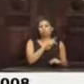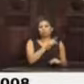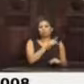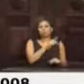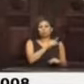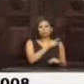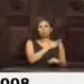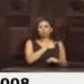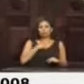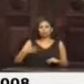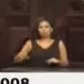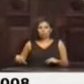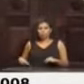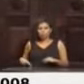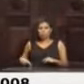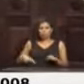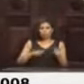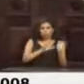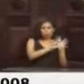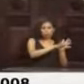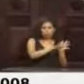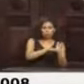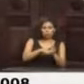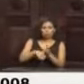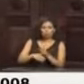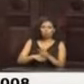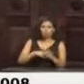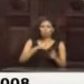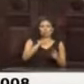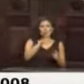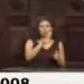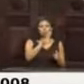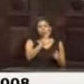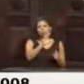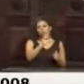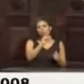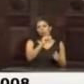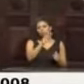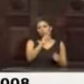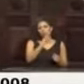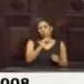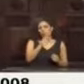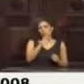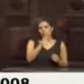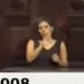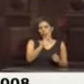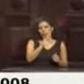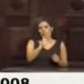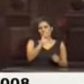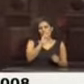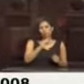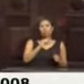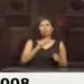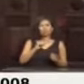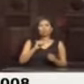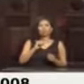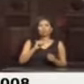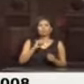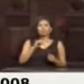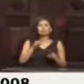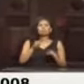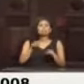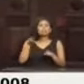que roubou o Cabo Frio, que roubou a região dos lagos. Por que que falta investimento em Maria Joaquina? Porque